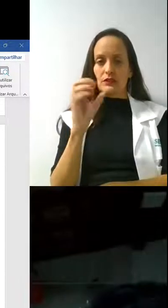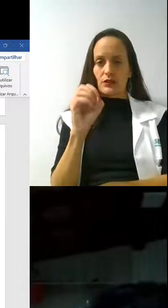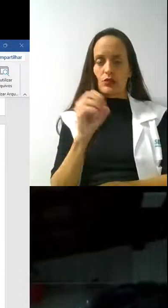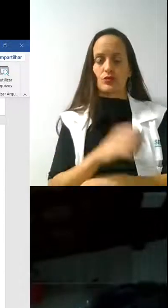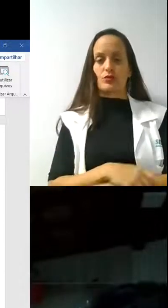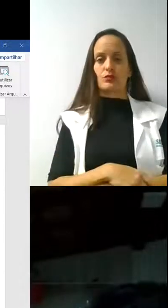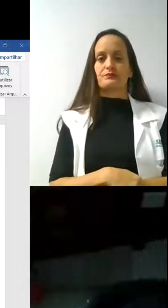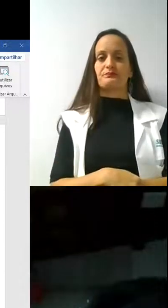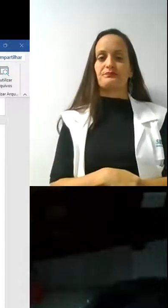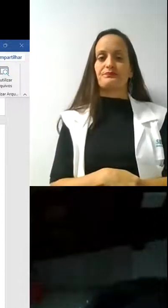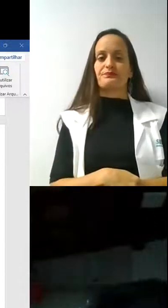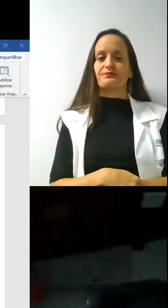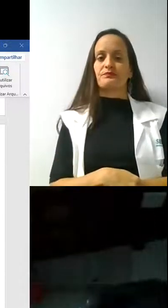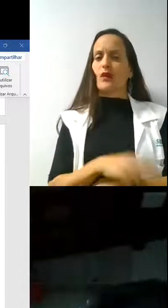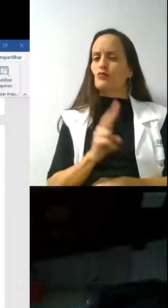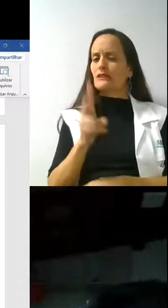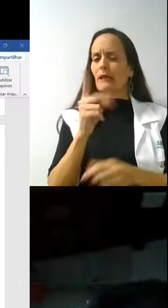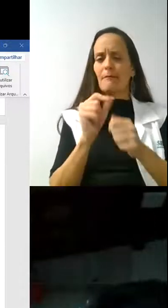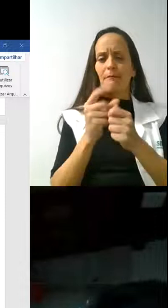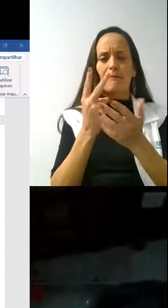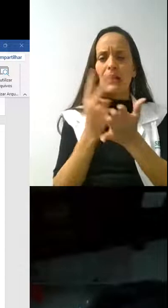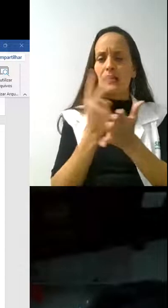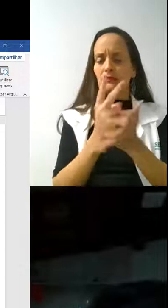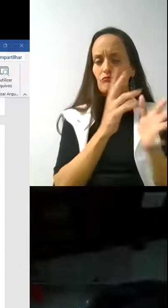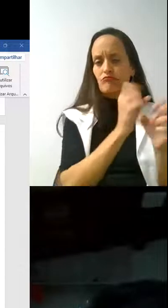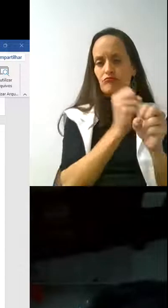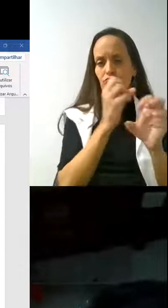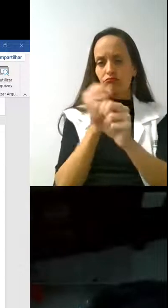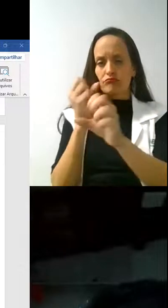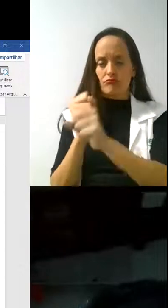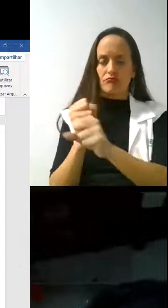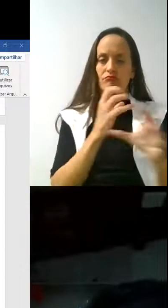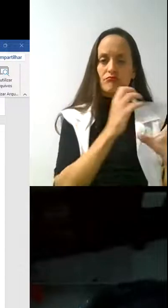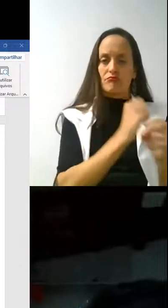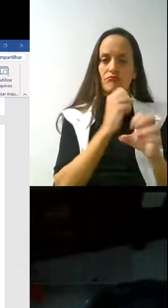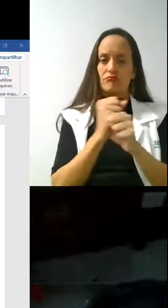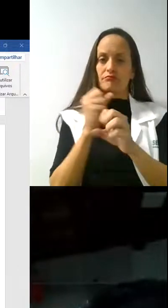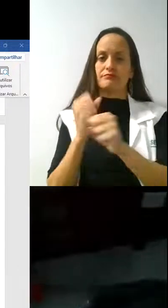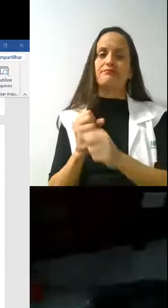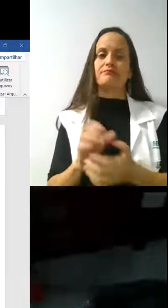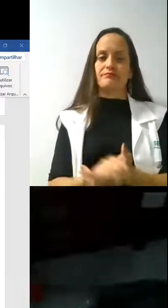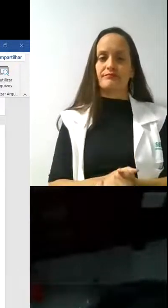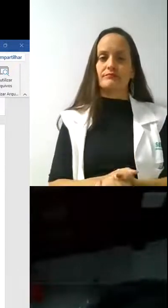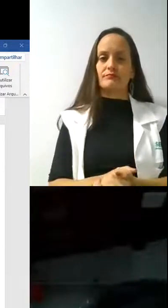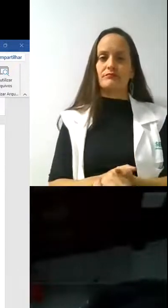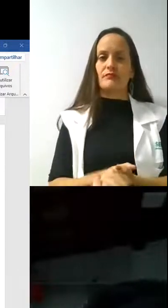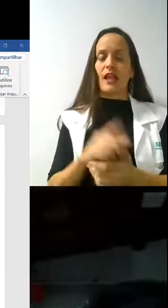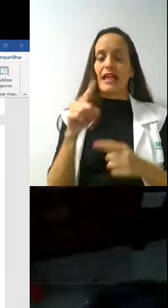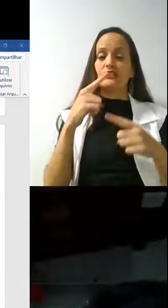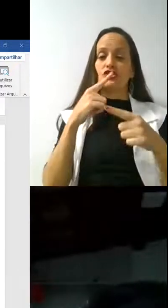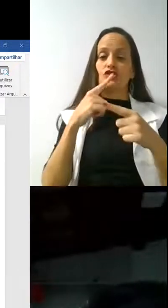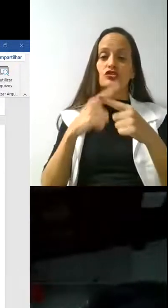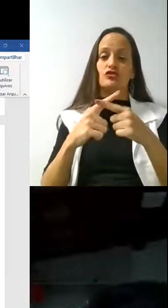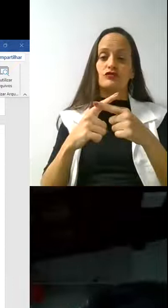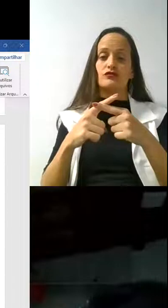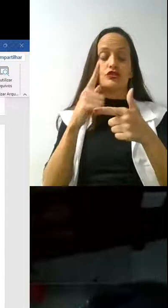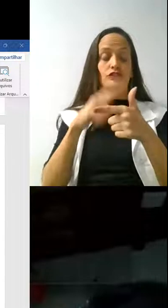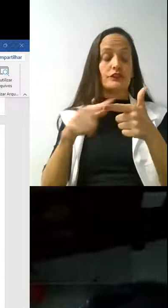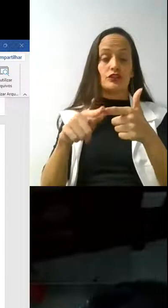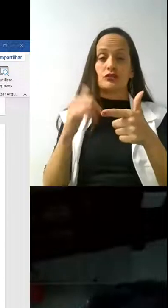Vou fazer aqui também, ó. 210 dividido por quanto? Por 200, né? Que é o fator de